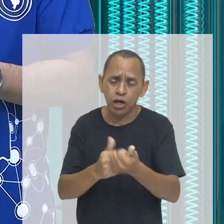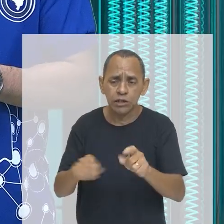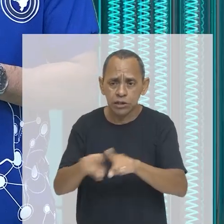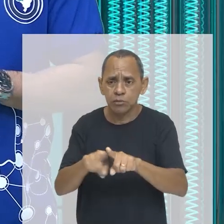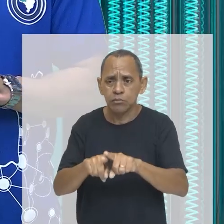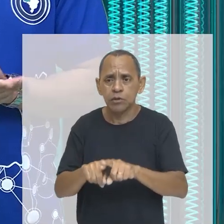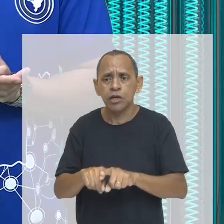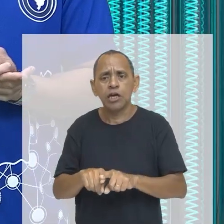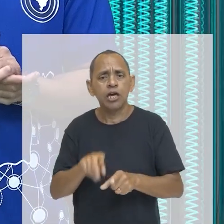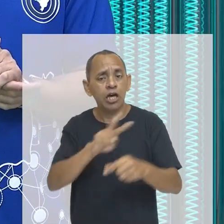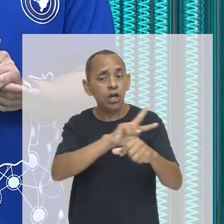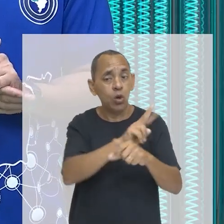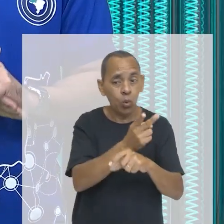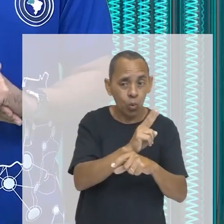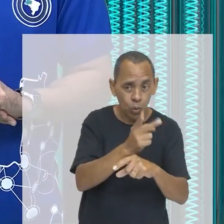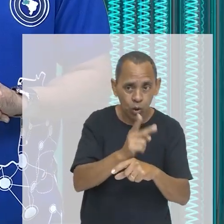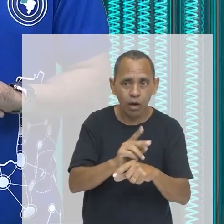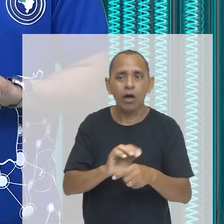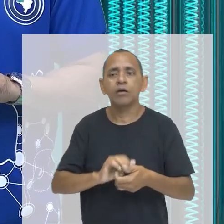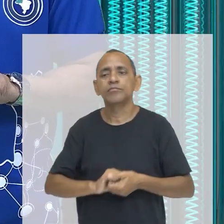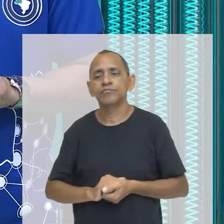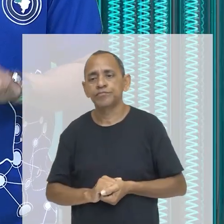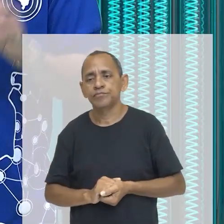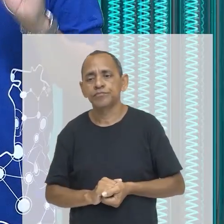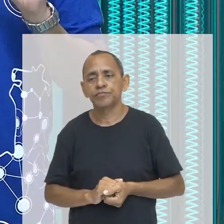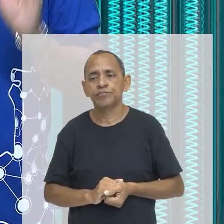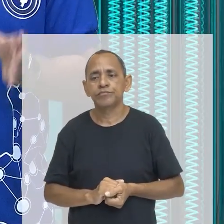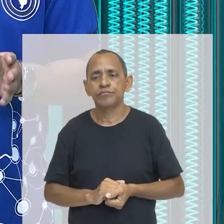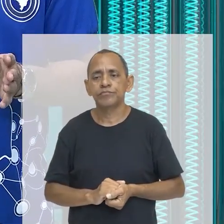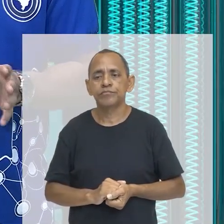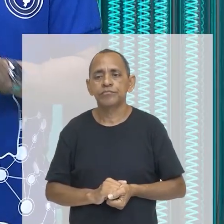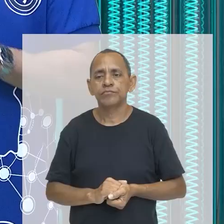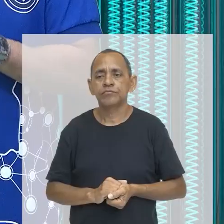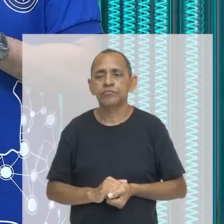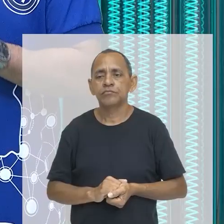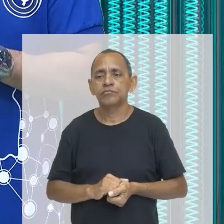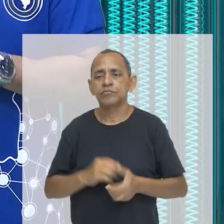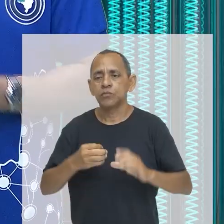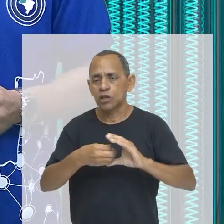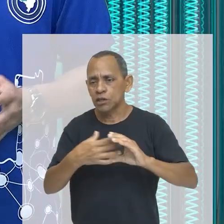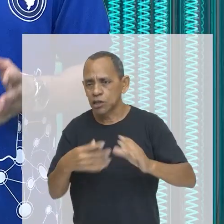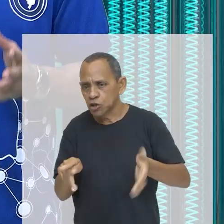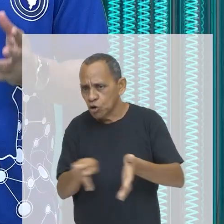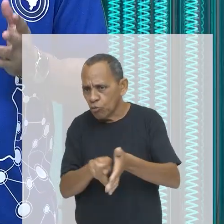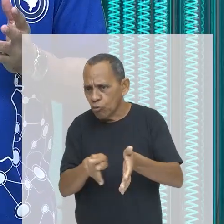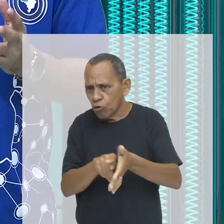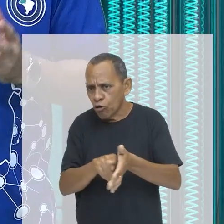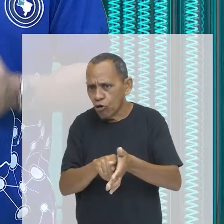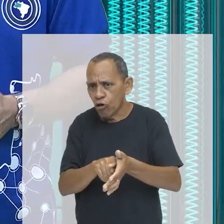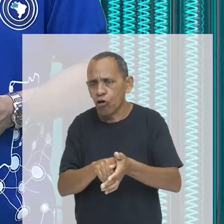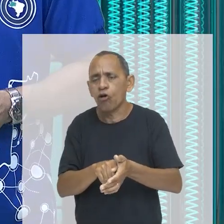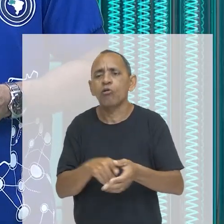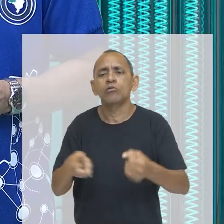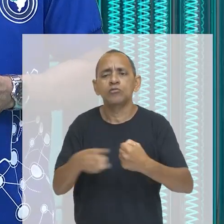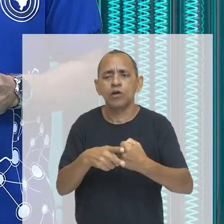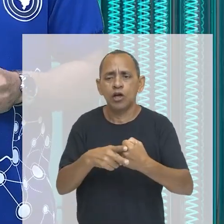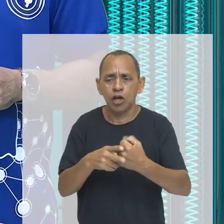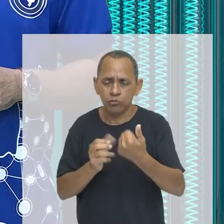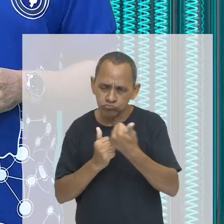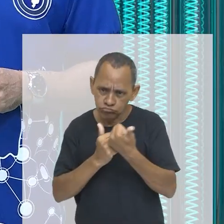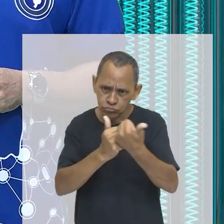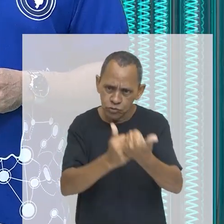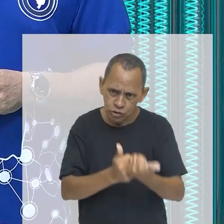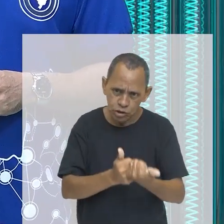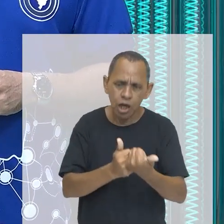também, tem outros verbos aí que a gente poderia utilizar, certo? Mas de característica, verbos modais são auxiliares, que estarão ao lado de verbos